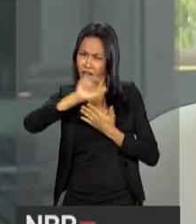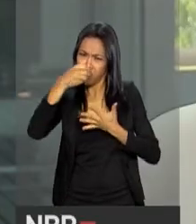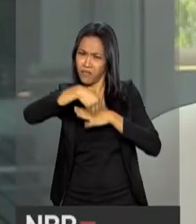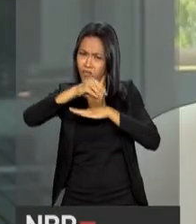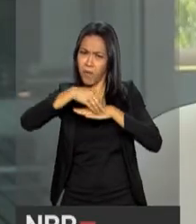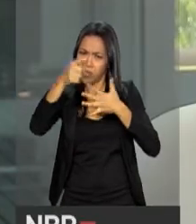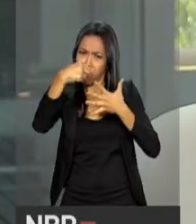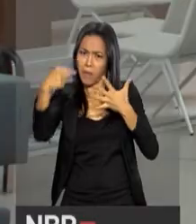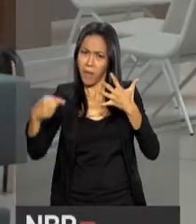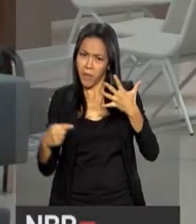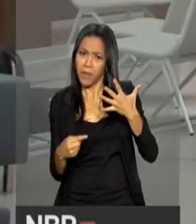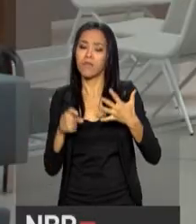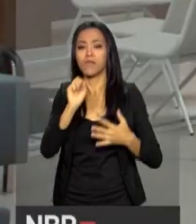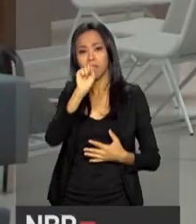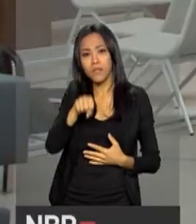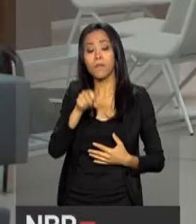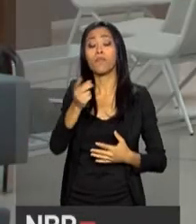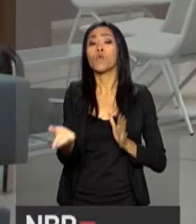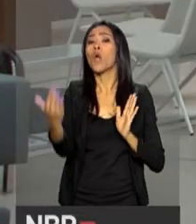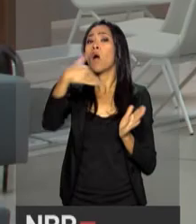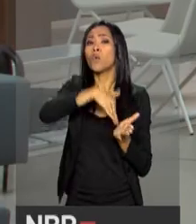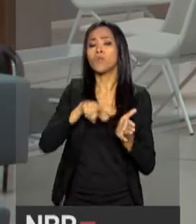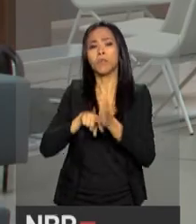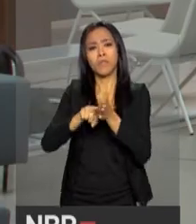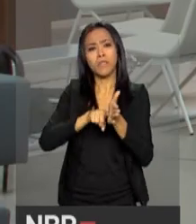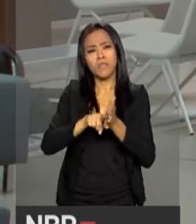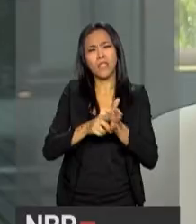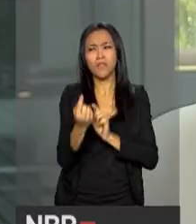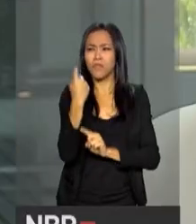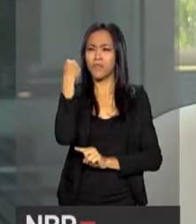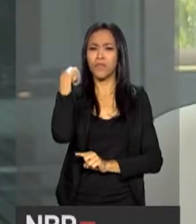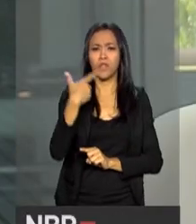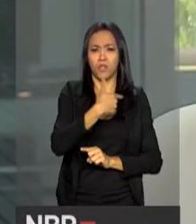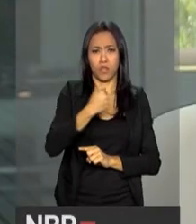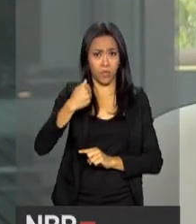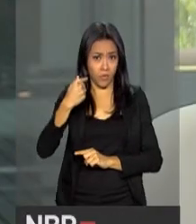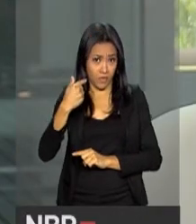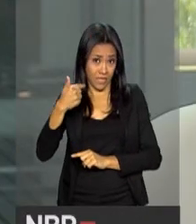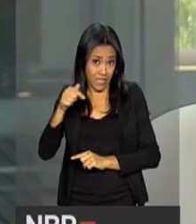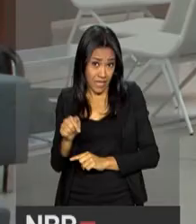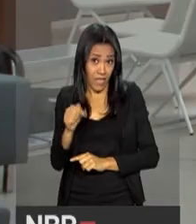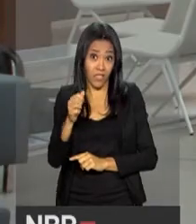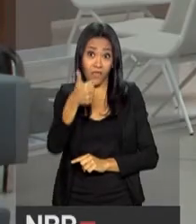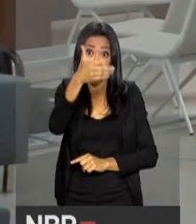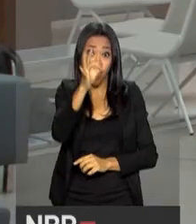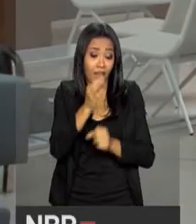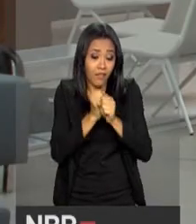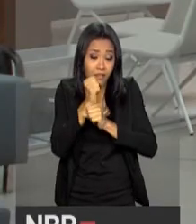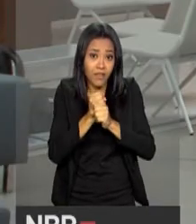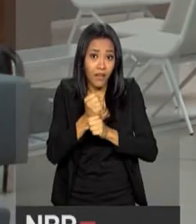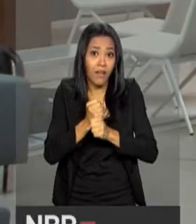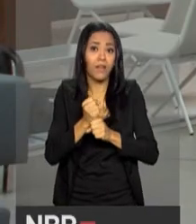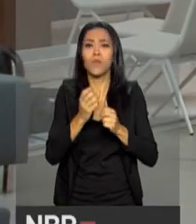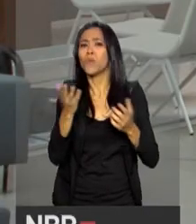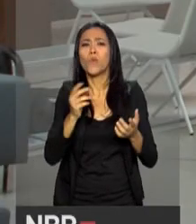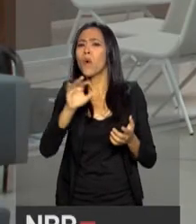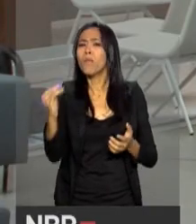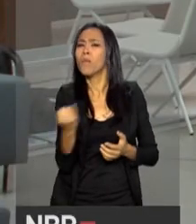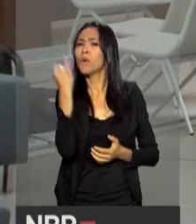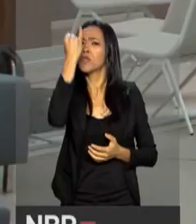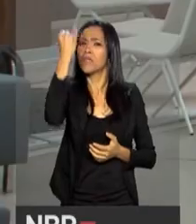trazer isso o último censo agropecuário foi feito em 2007 uma década se passou com a importância desse levantamento